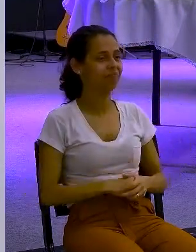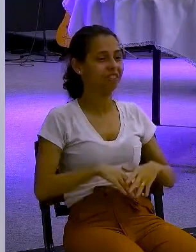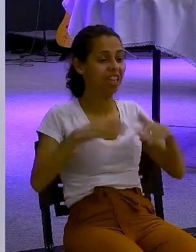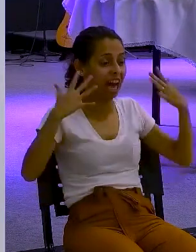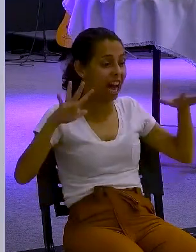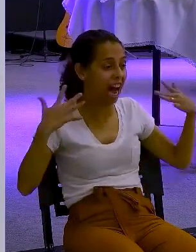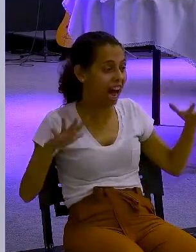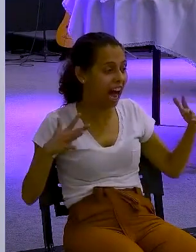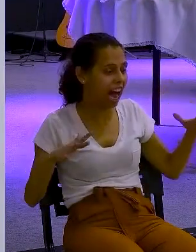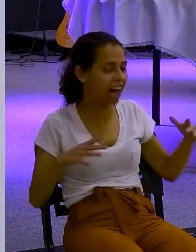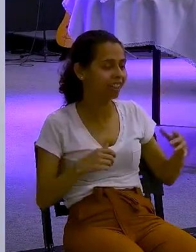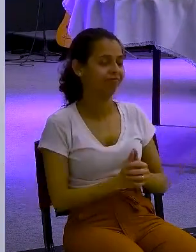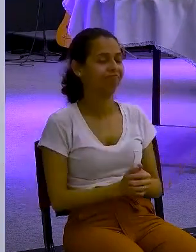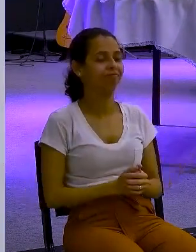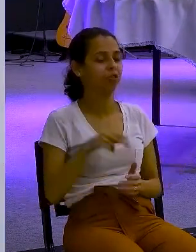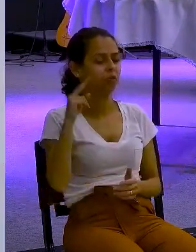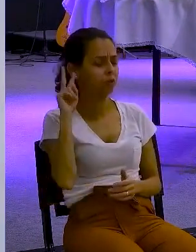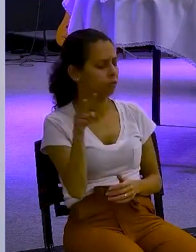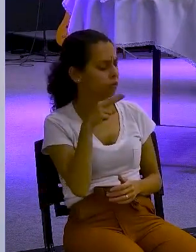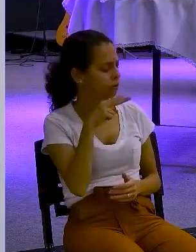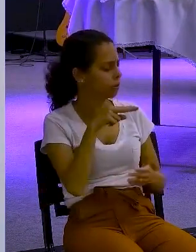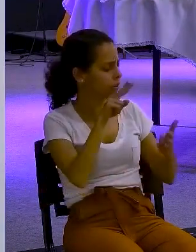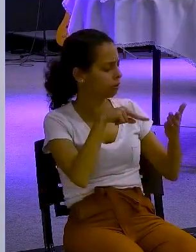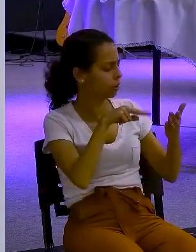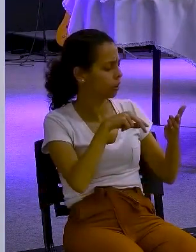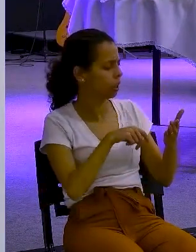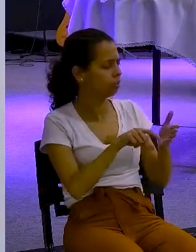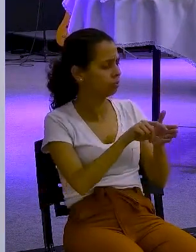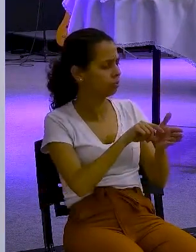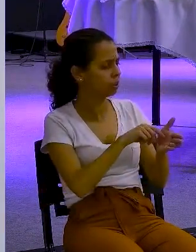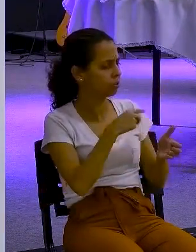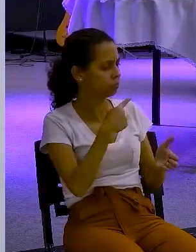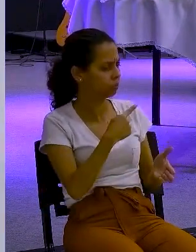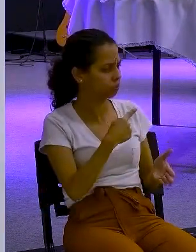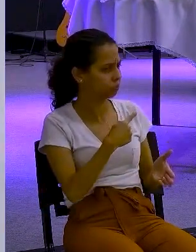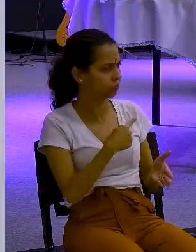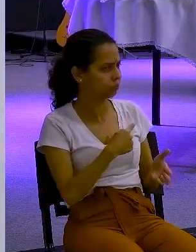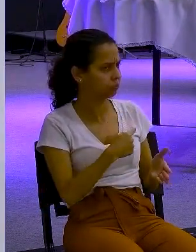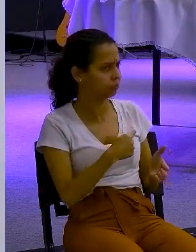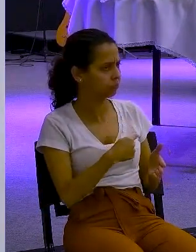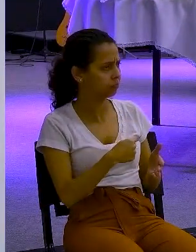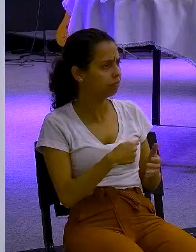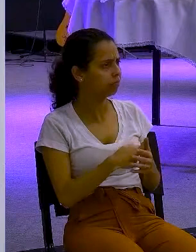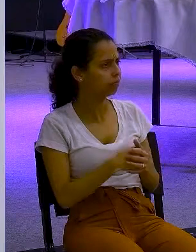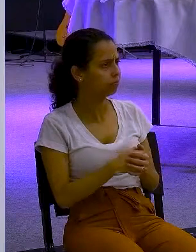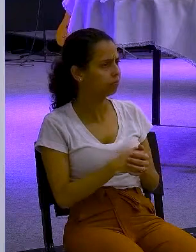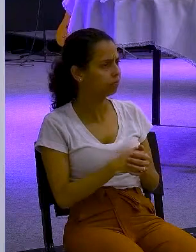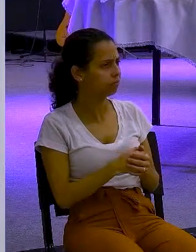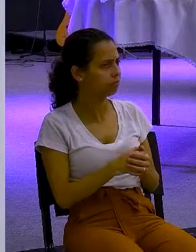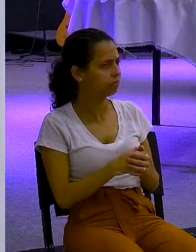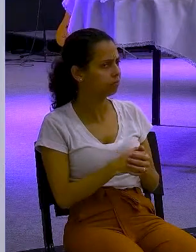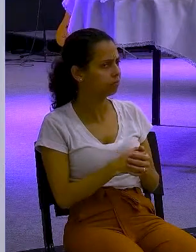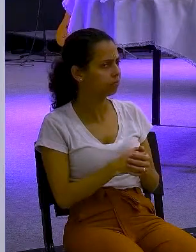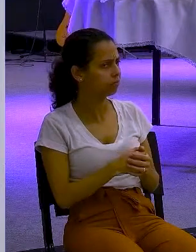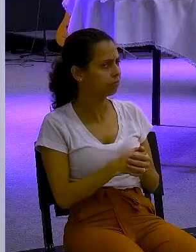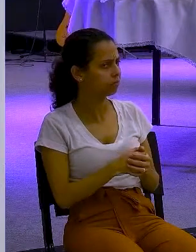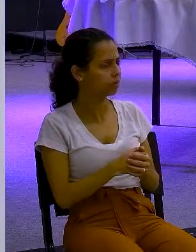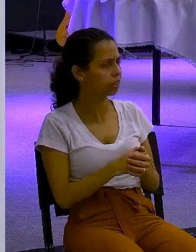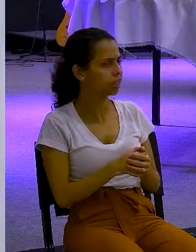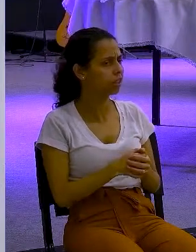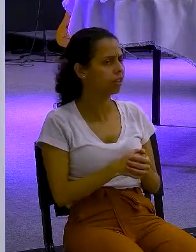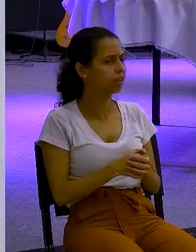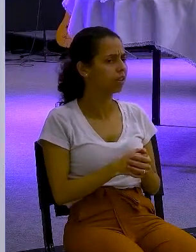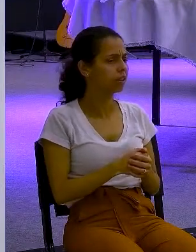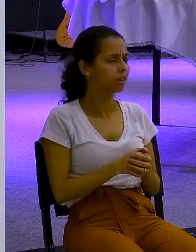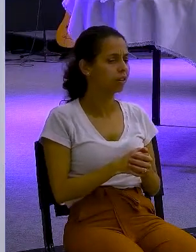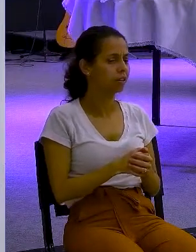se você voltar os seus olhos no capítulo 1, verso 15, nos diz assim: pois ele será grande diante do Senhor, não